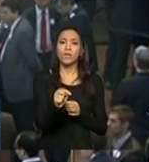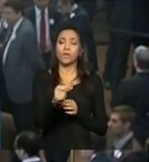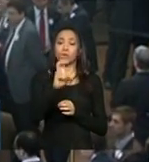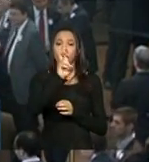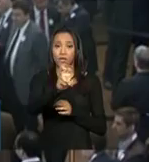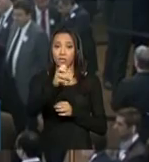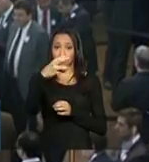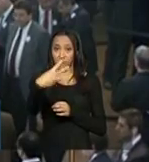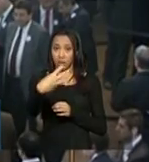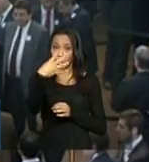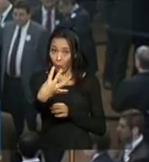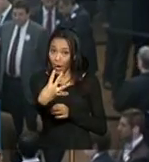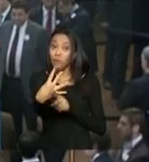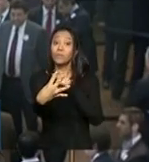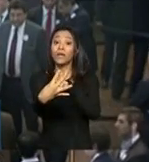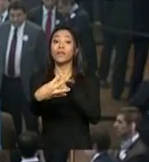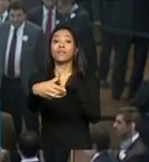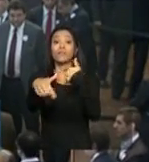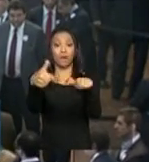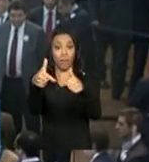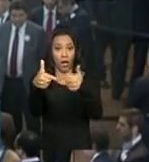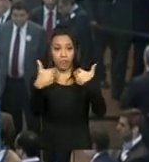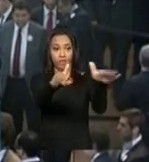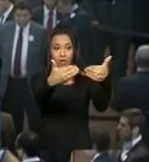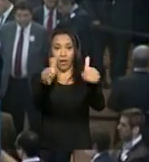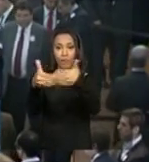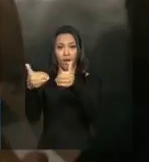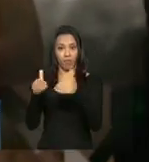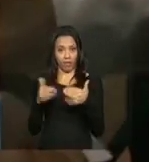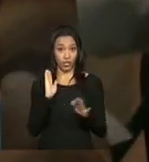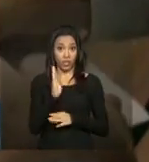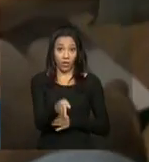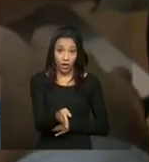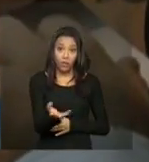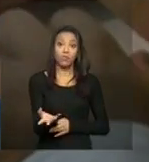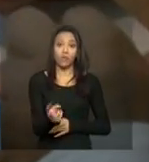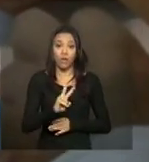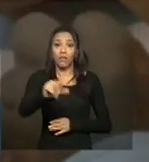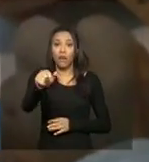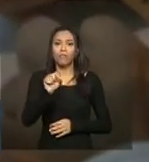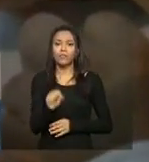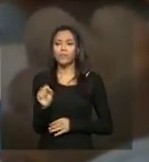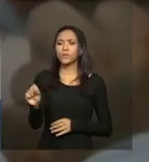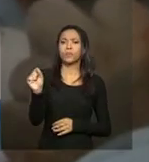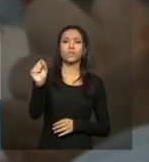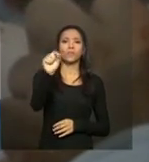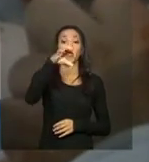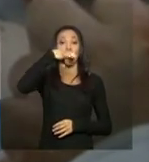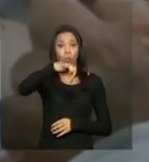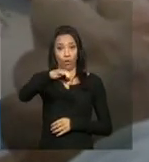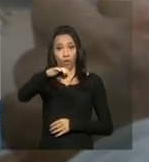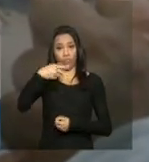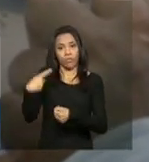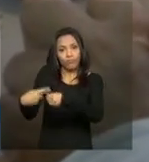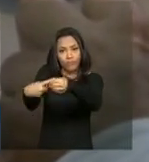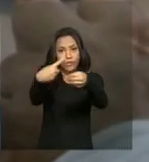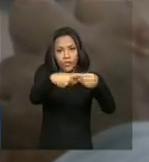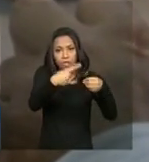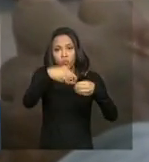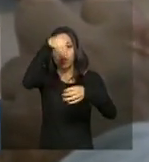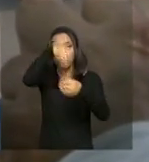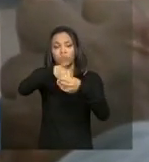1.534 empregos diretos e vão passar por 9 municípios do Pará.